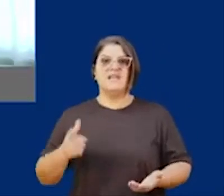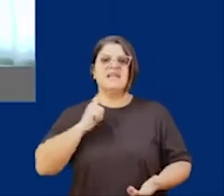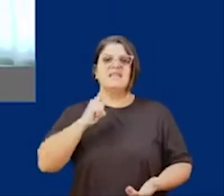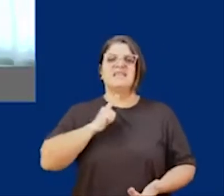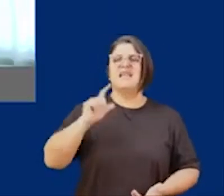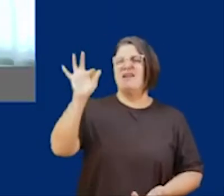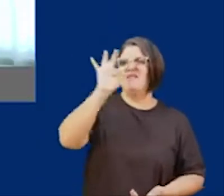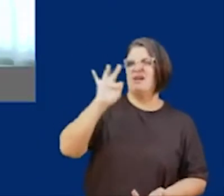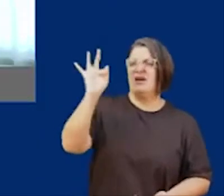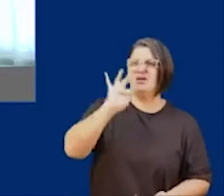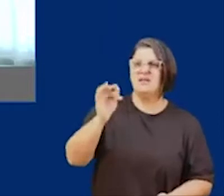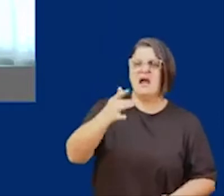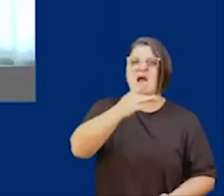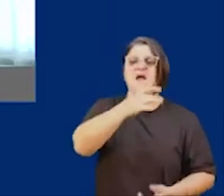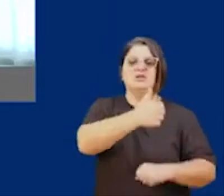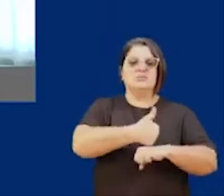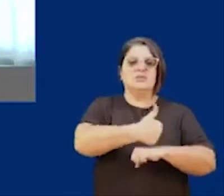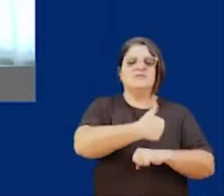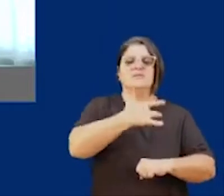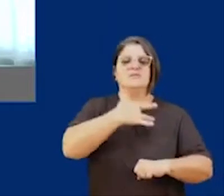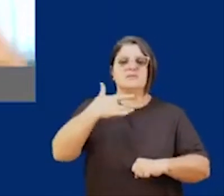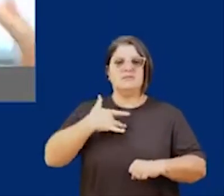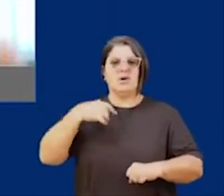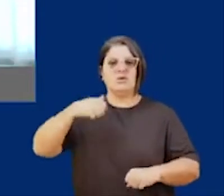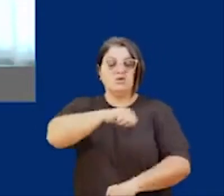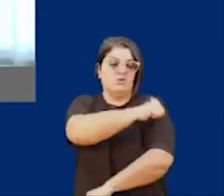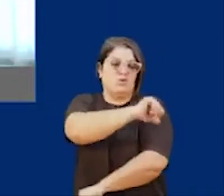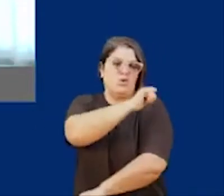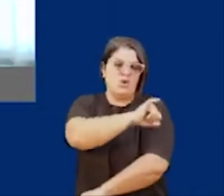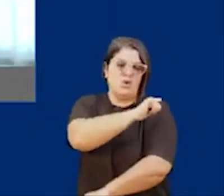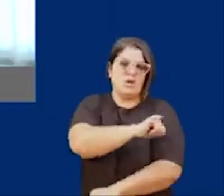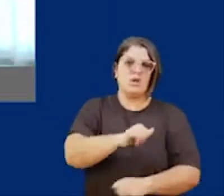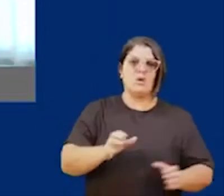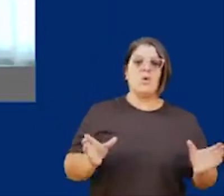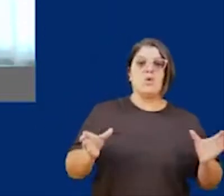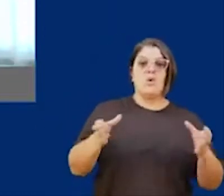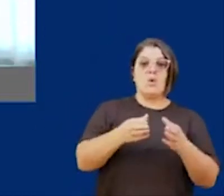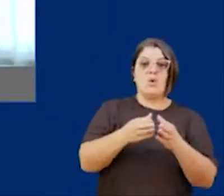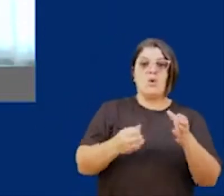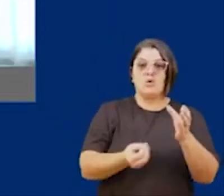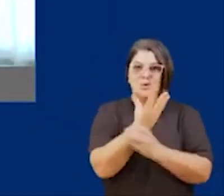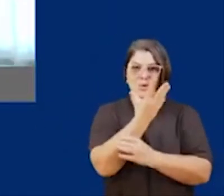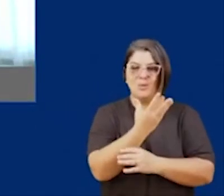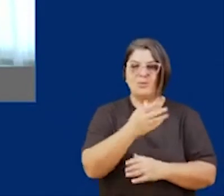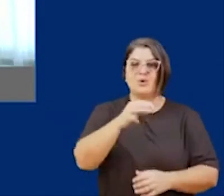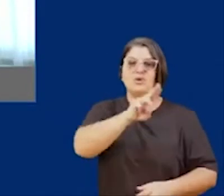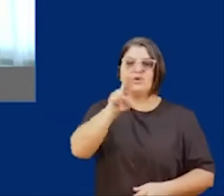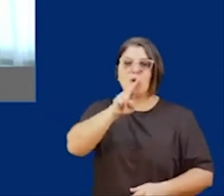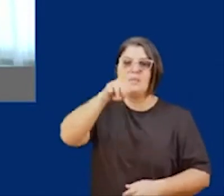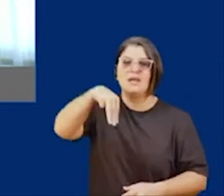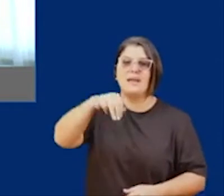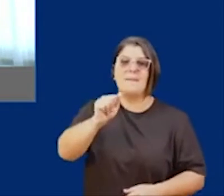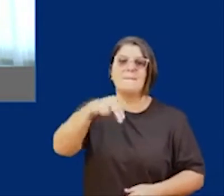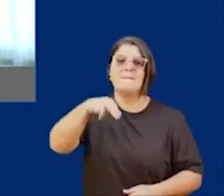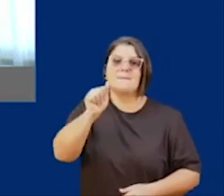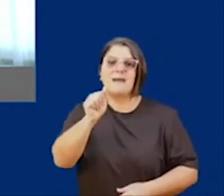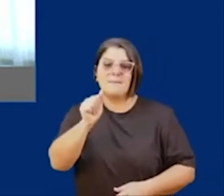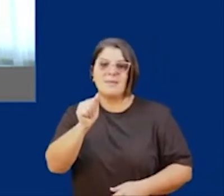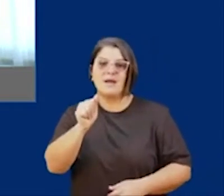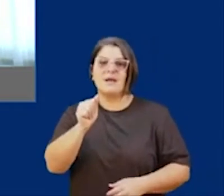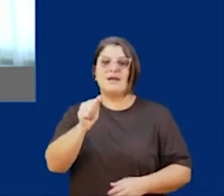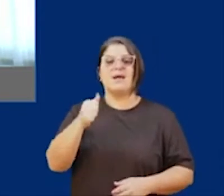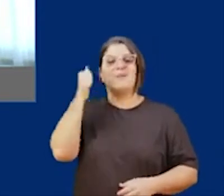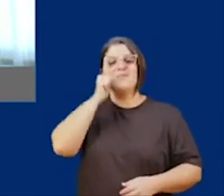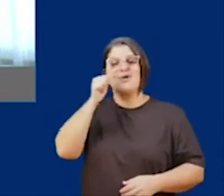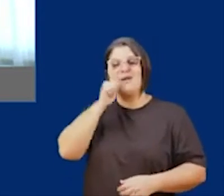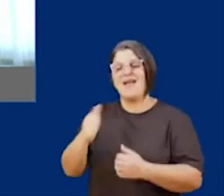saúde, da rede de saúde aqui do estado do Rio, formaram um grupo que se chama MAMA, que é Mulheres Apoiando Mulheres que Amamentam. A gente está com mais de